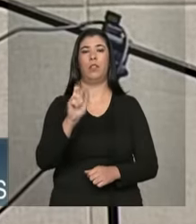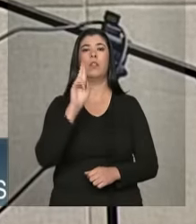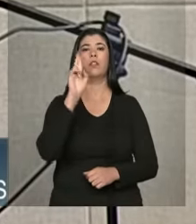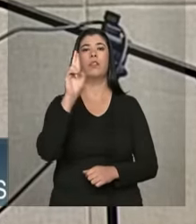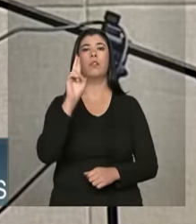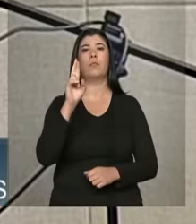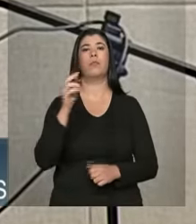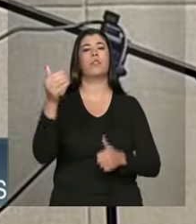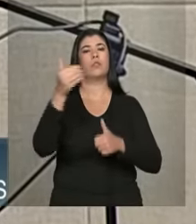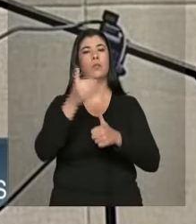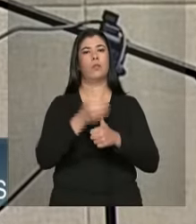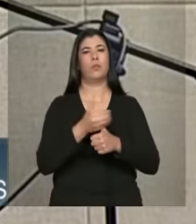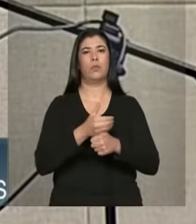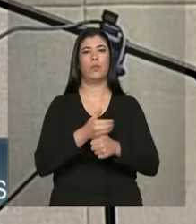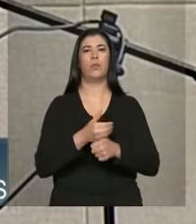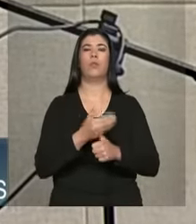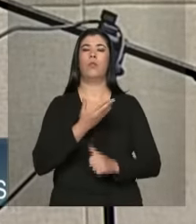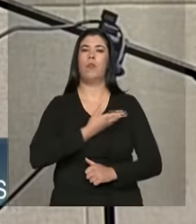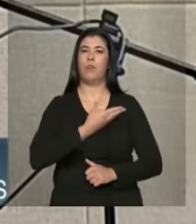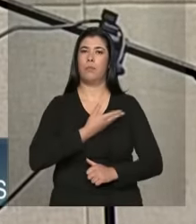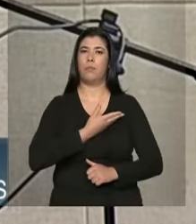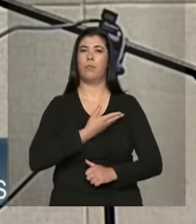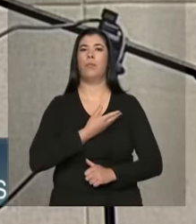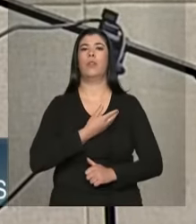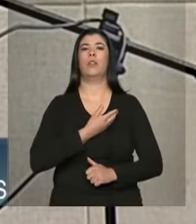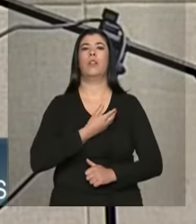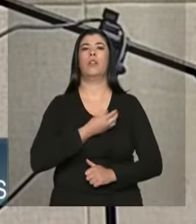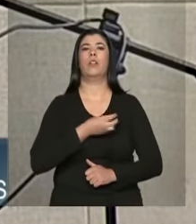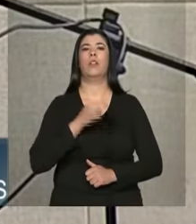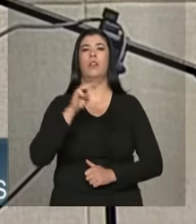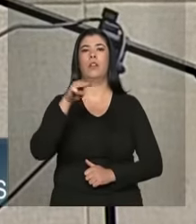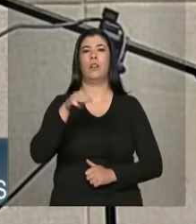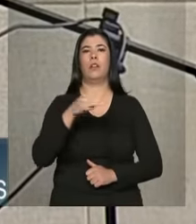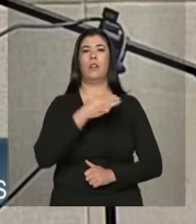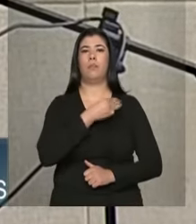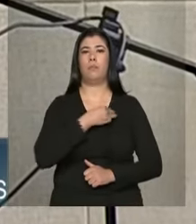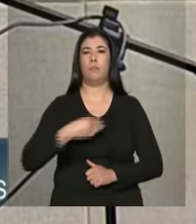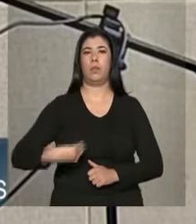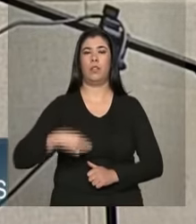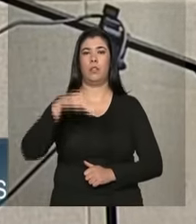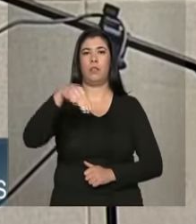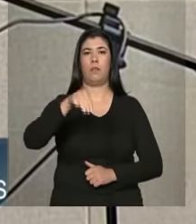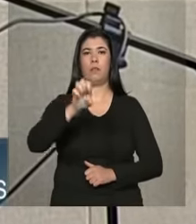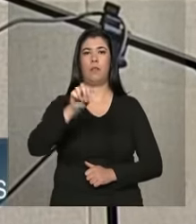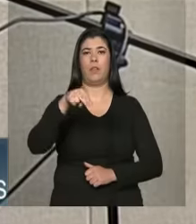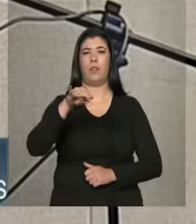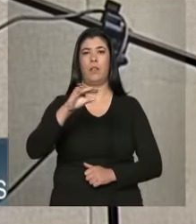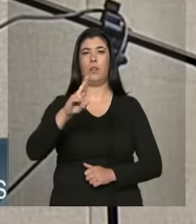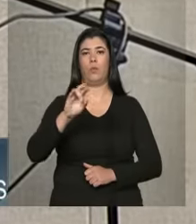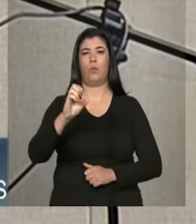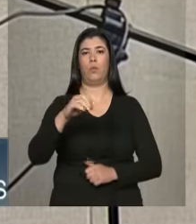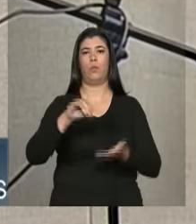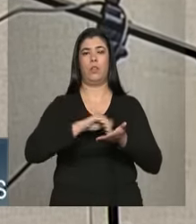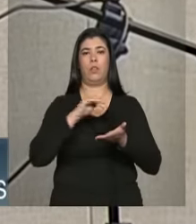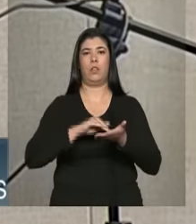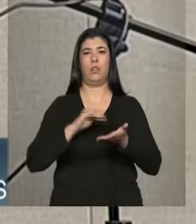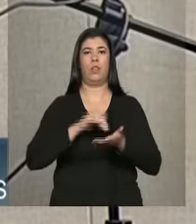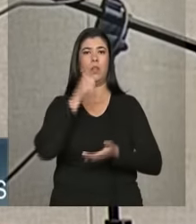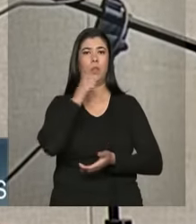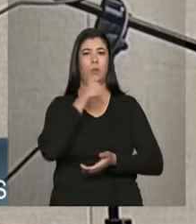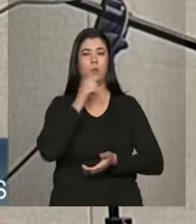representa também minha querida amiga ministra titular Eleonora mcu da secretaria de política para as mulheres